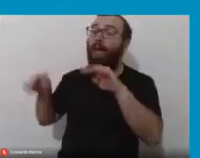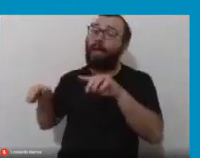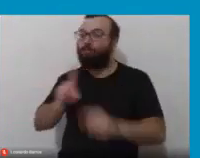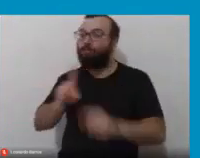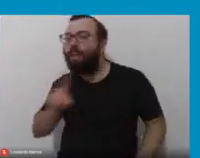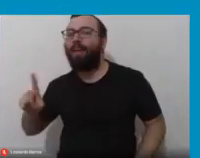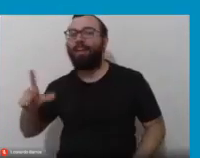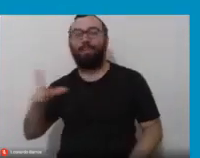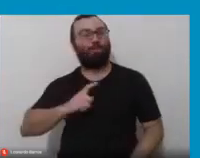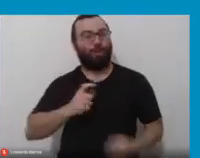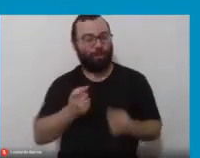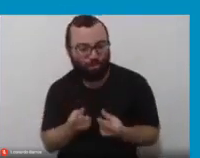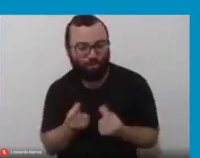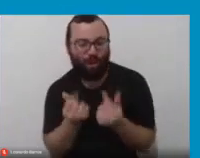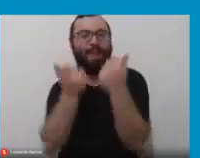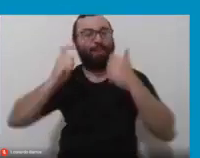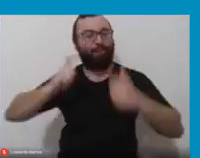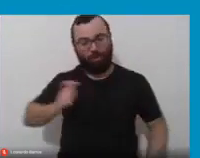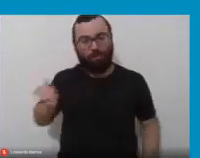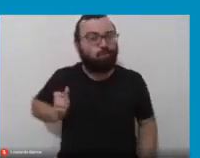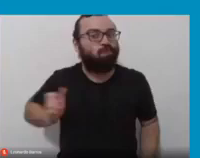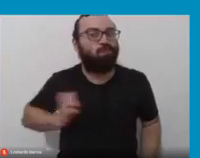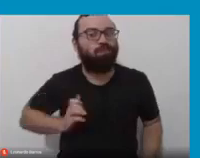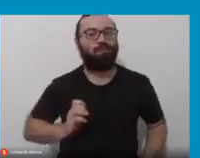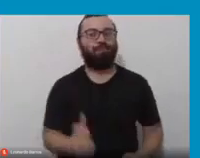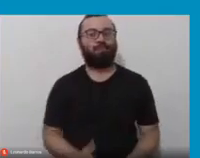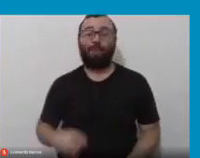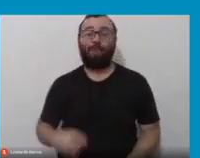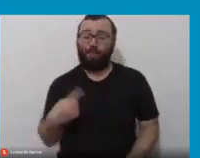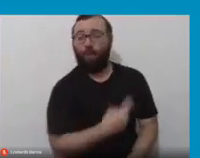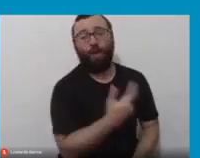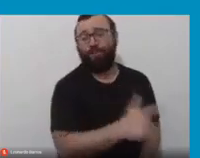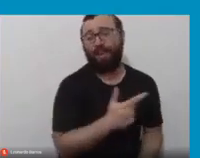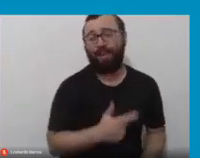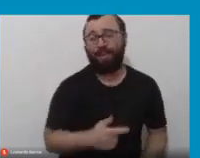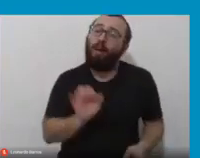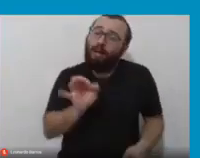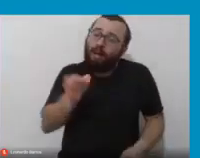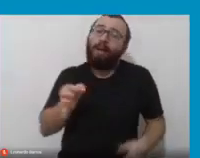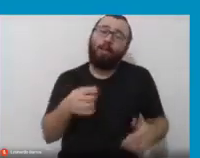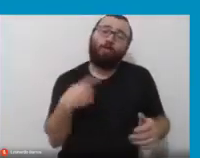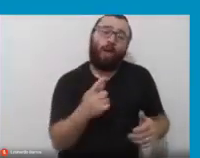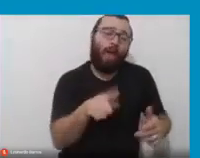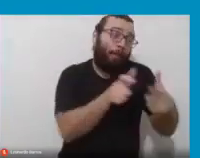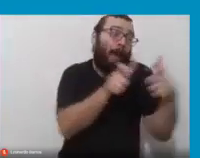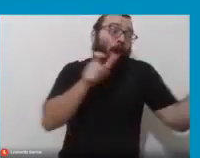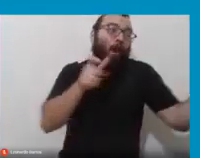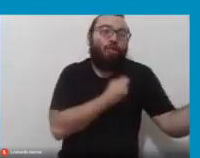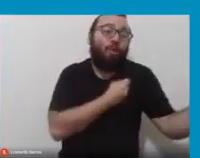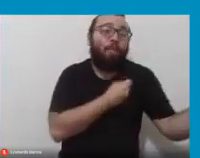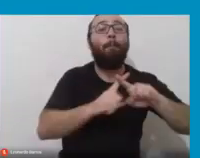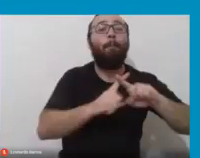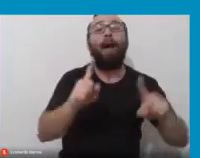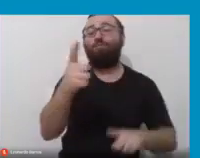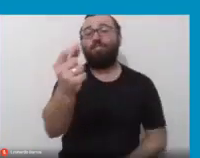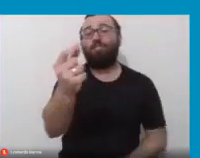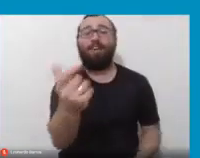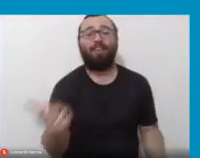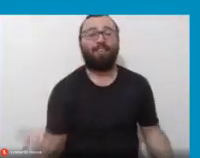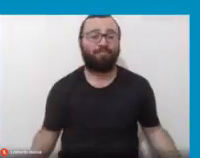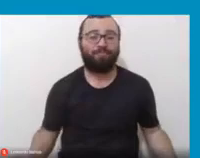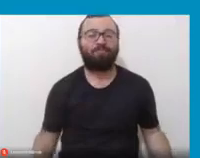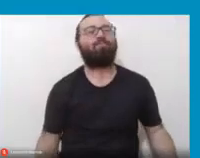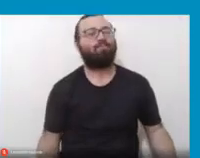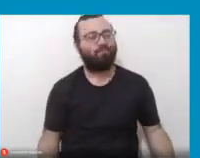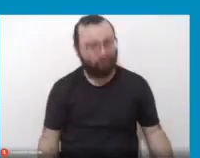dinheiro, que tem o capital, que é o que a gente não tem. Né? A gente pode ser até maiores em números, mas a gente não tem esse capital. É uma luta